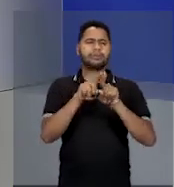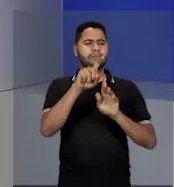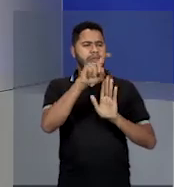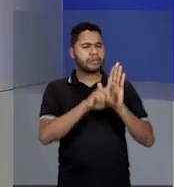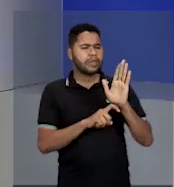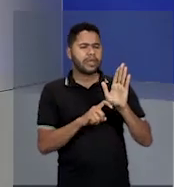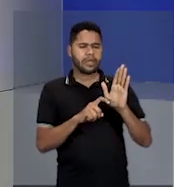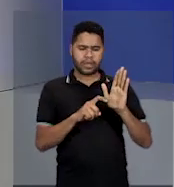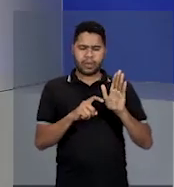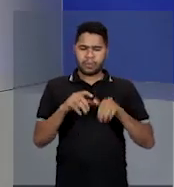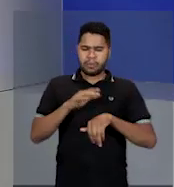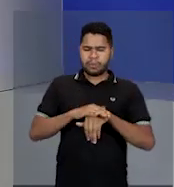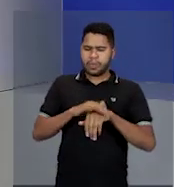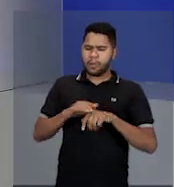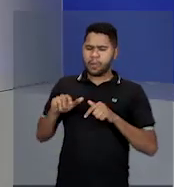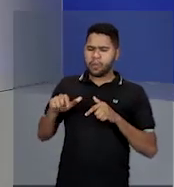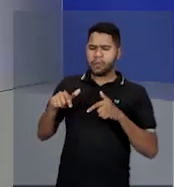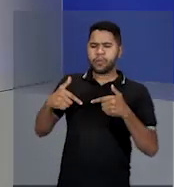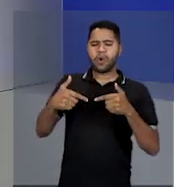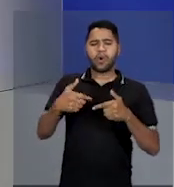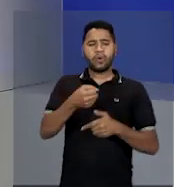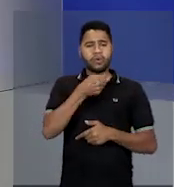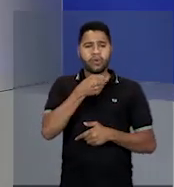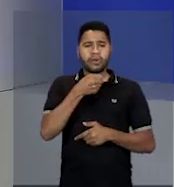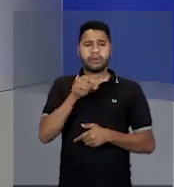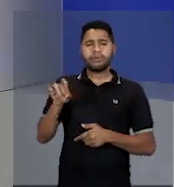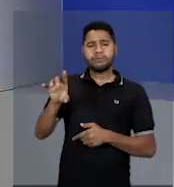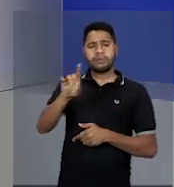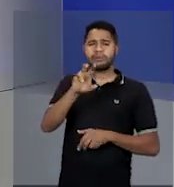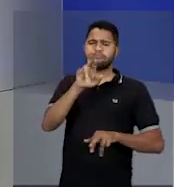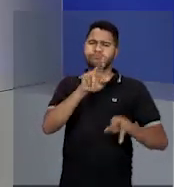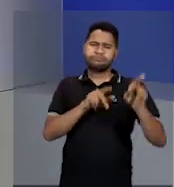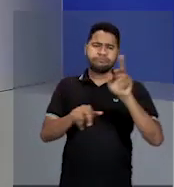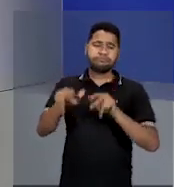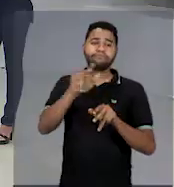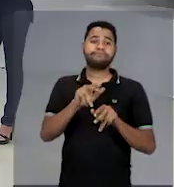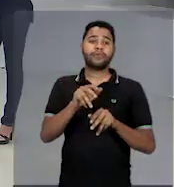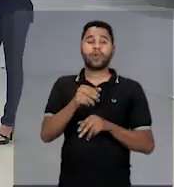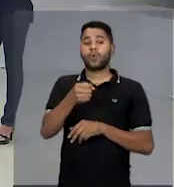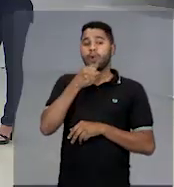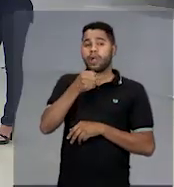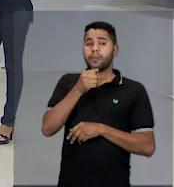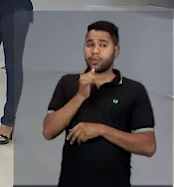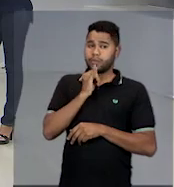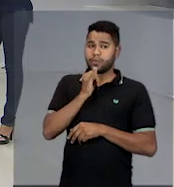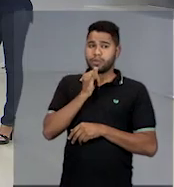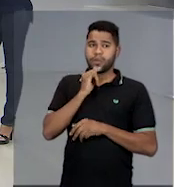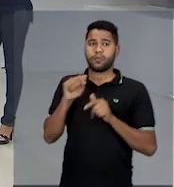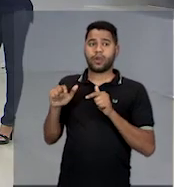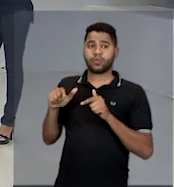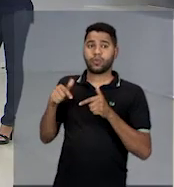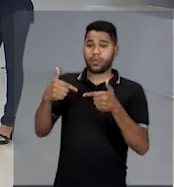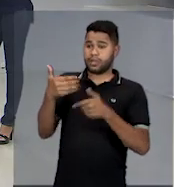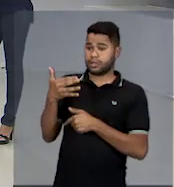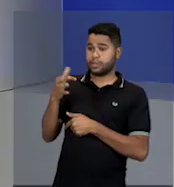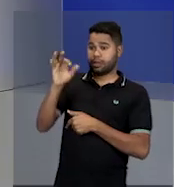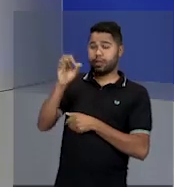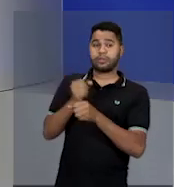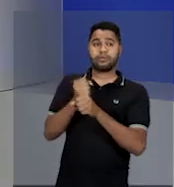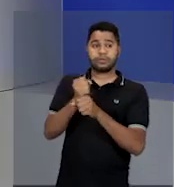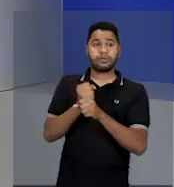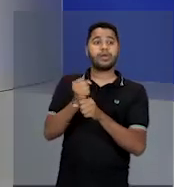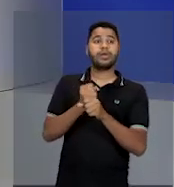o fazer jornalístico de cada uma dessas pessoas varia muito. Então, o repórter, por exemplo, eu atuei 10 anos na reportagem,